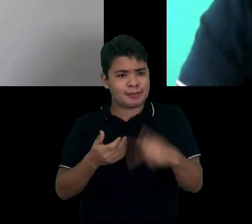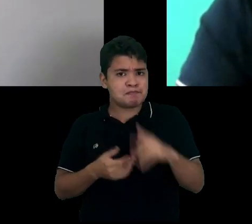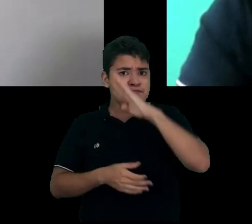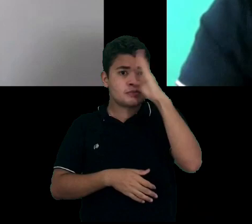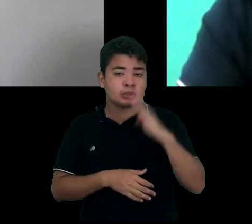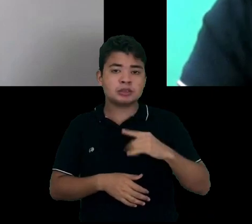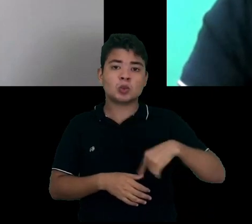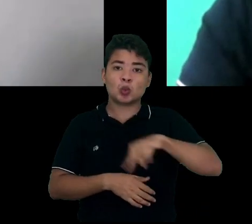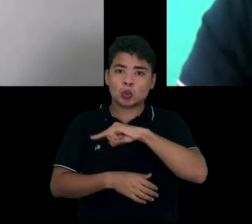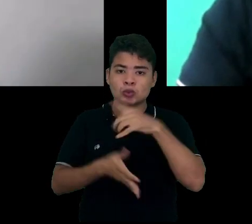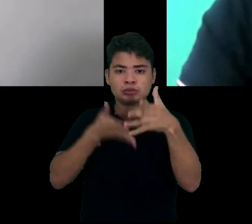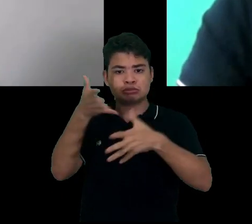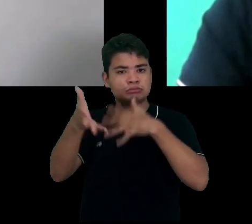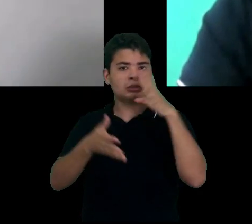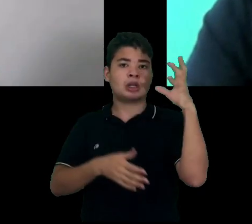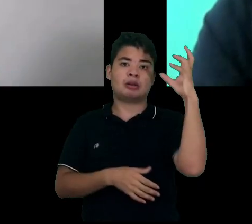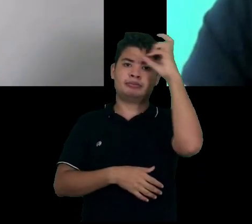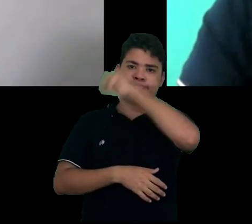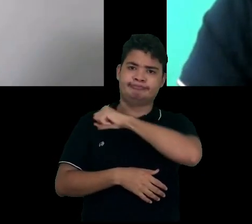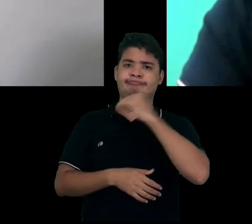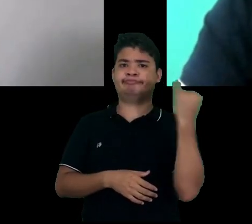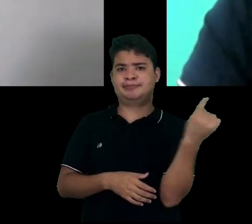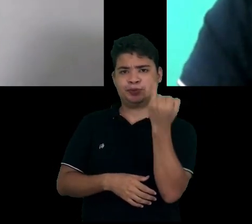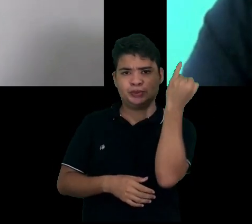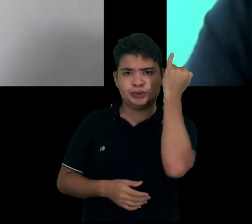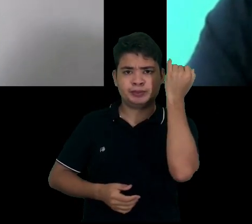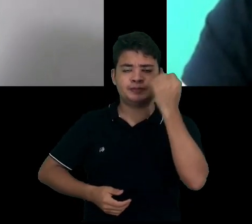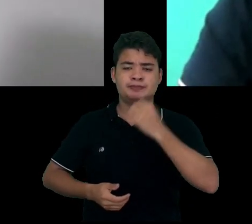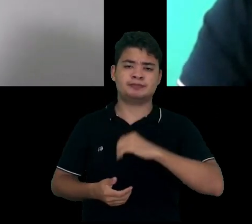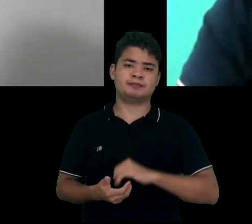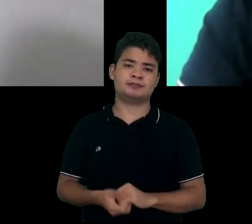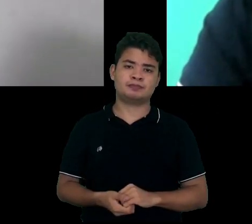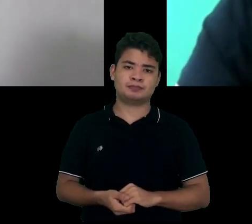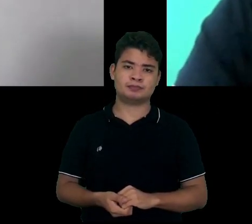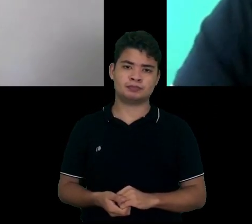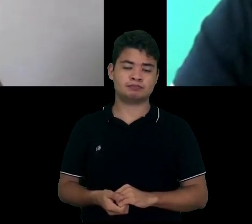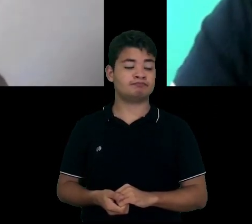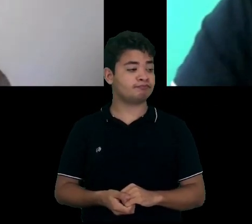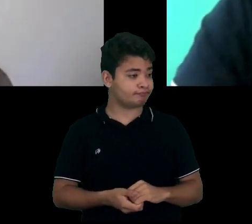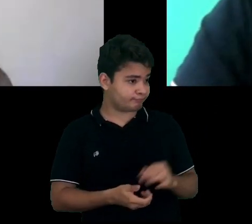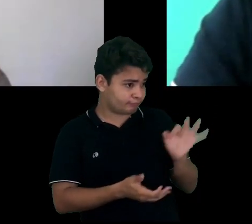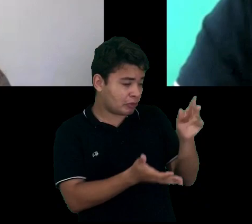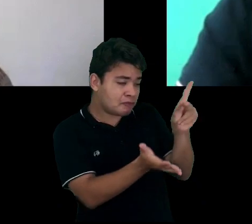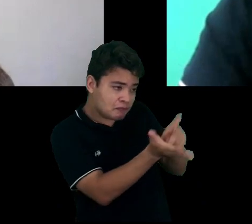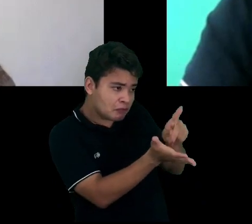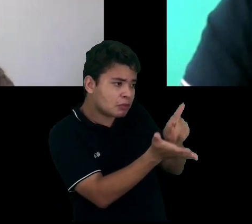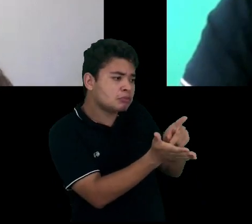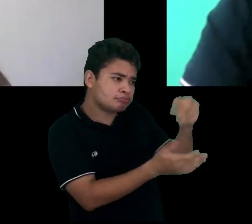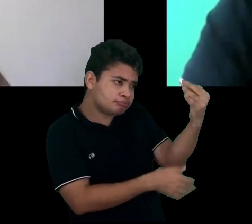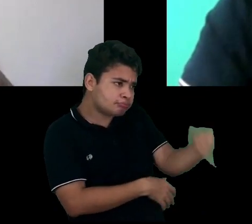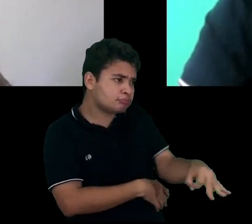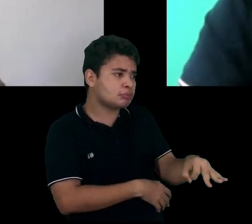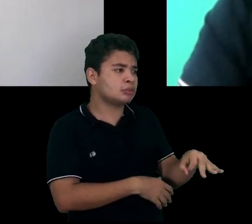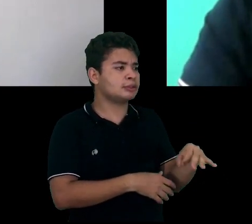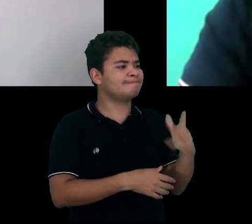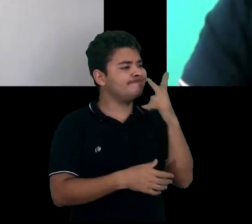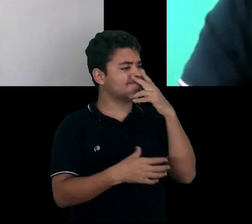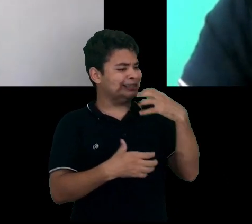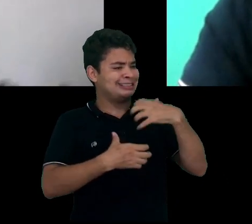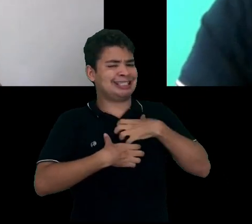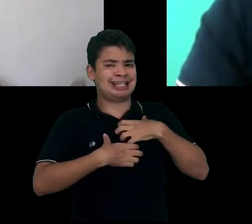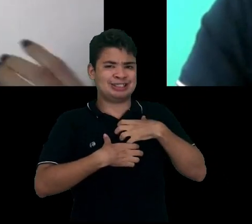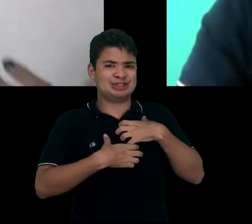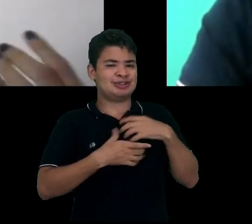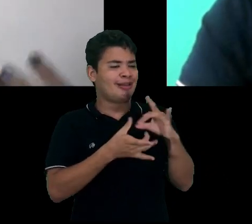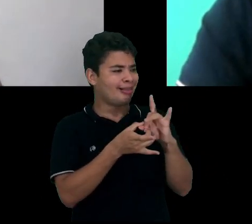termos o conhecimento da língua de sinais. verdade, exatamente. Então, traz aquela sensação de